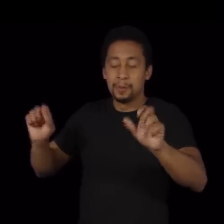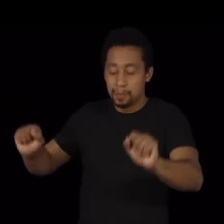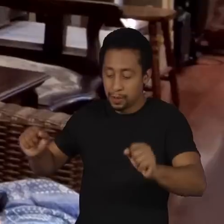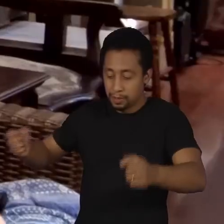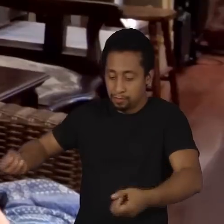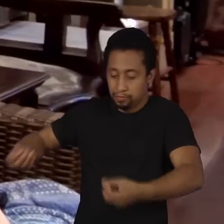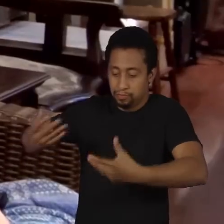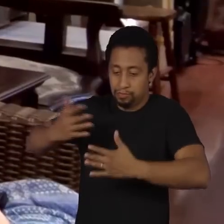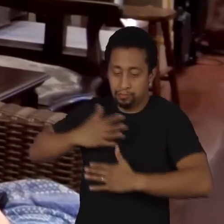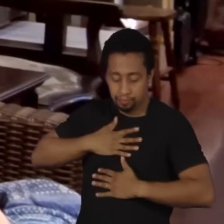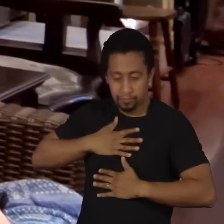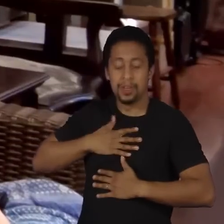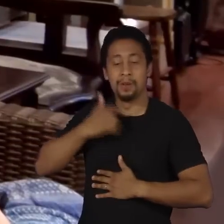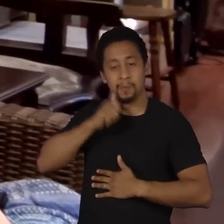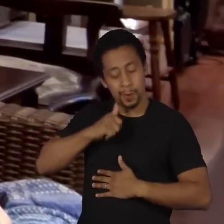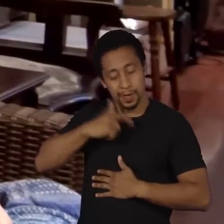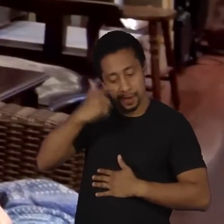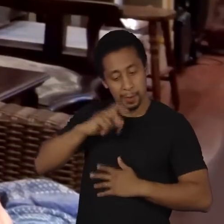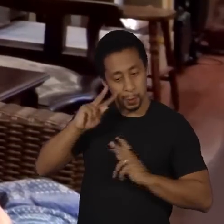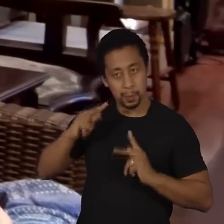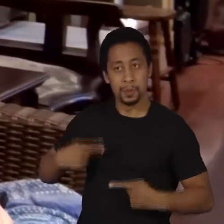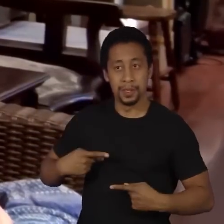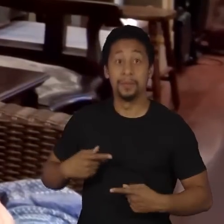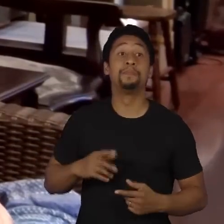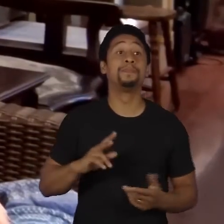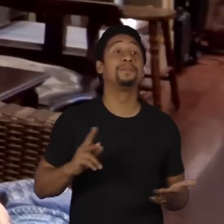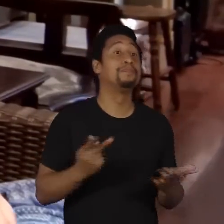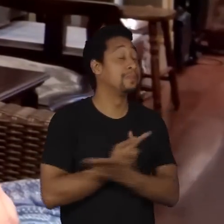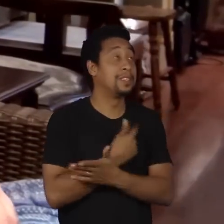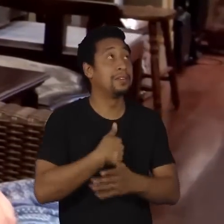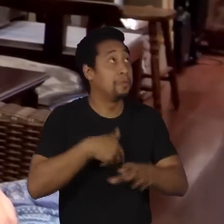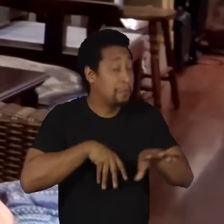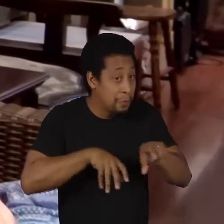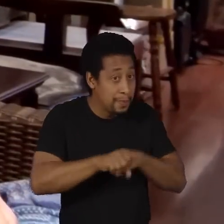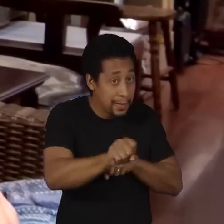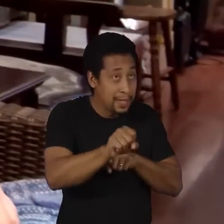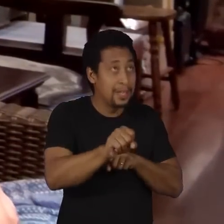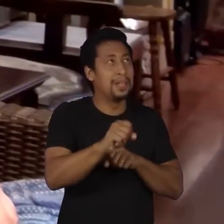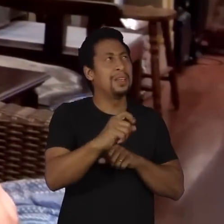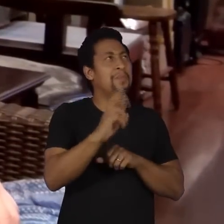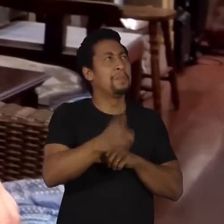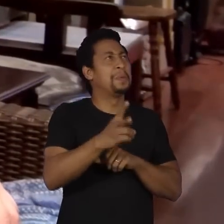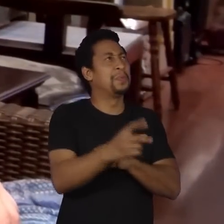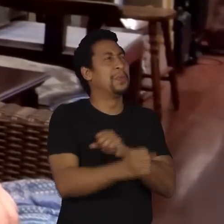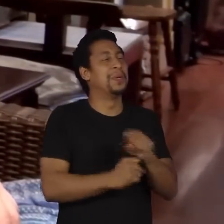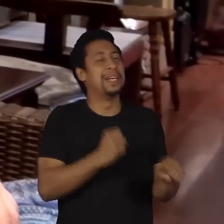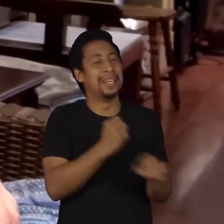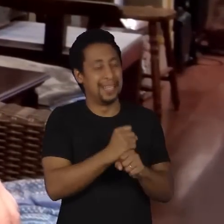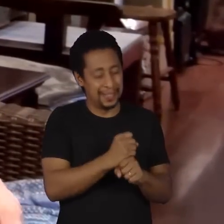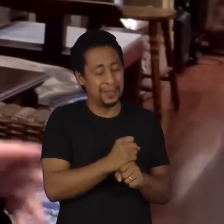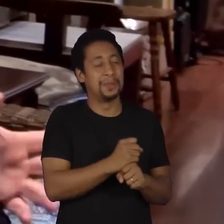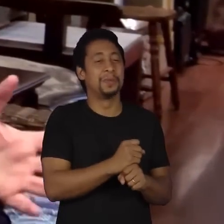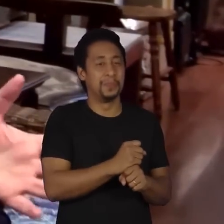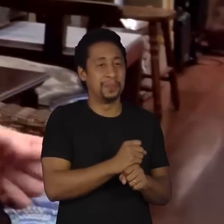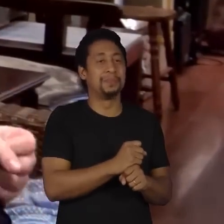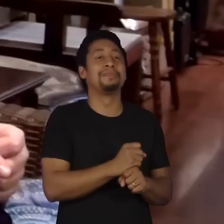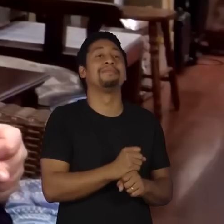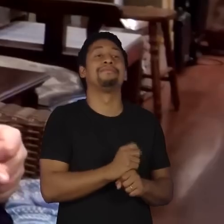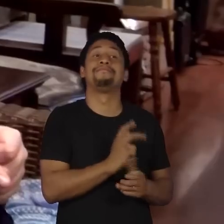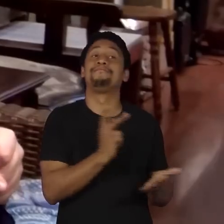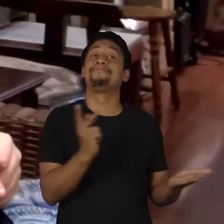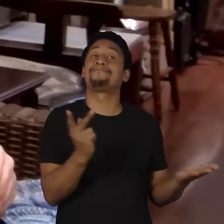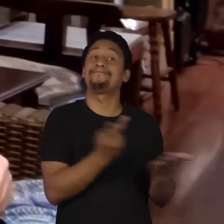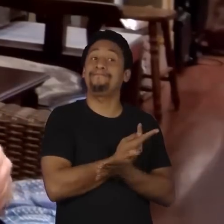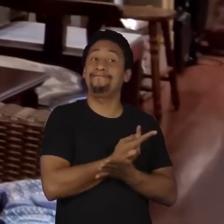enquanto mulher. Aí foi questão, eu já tinha me formado, no ano que eu me formei, uma